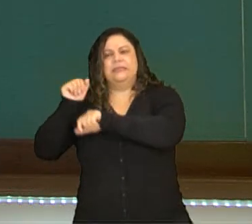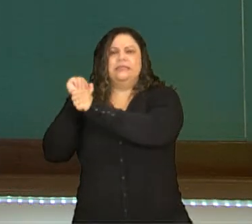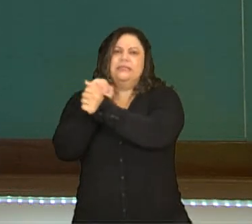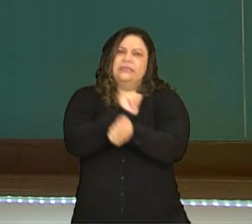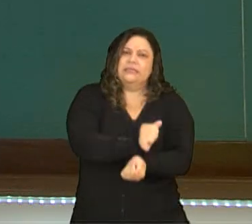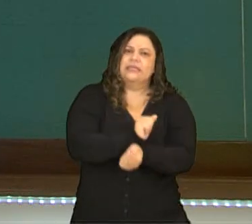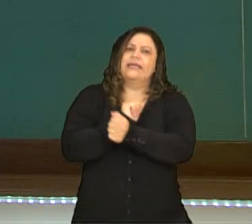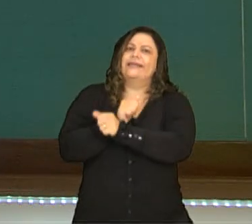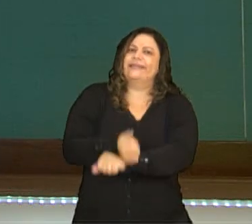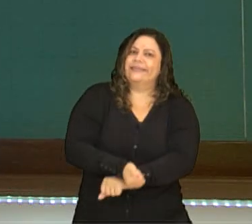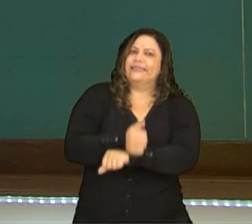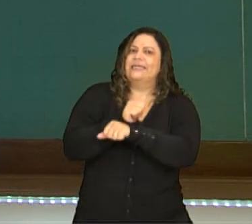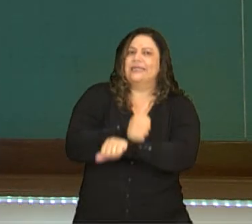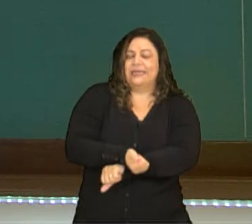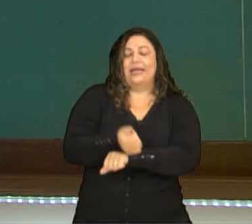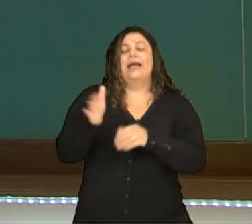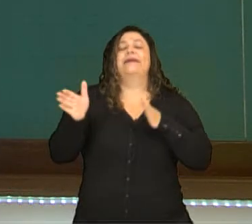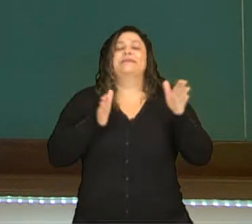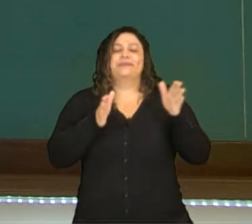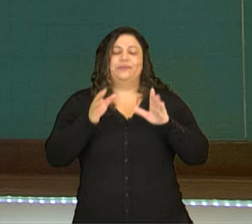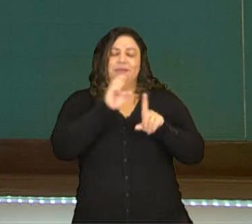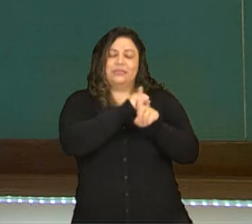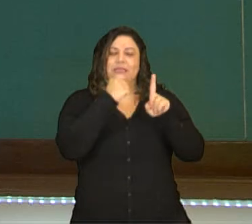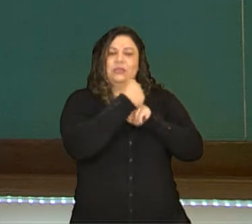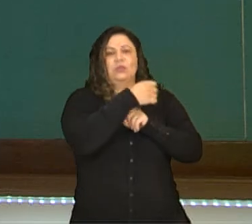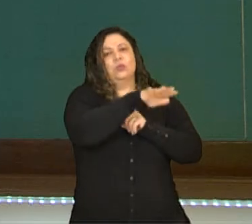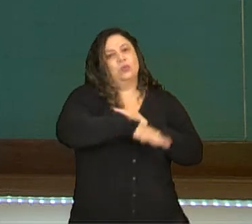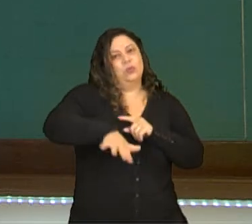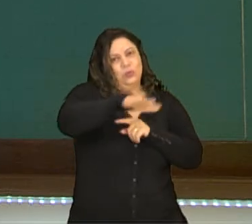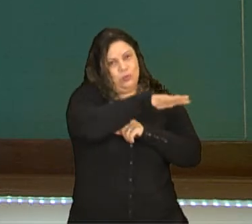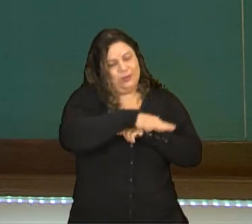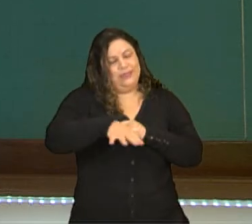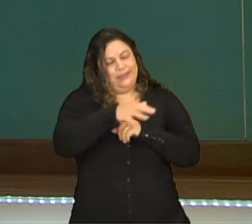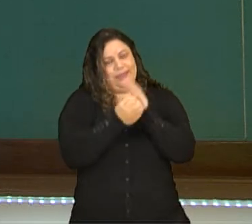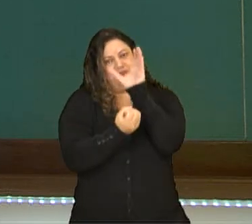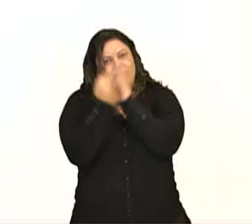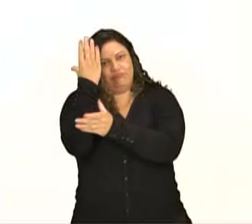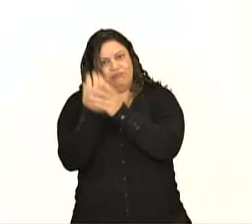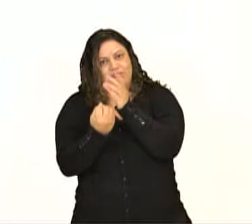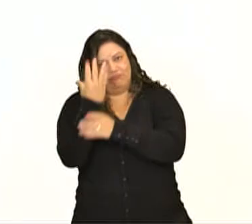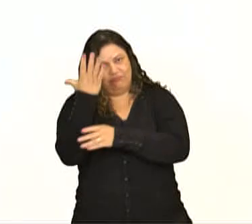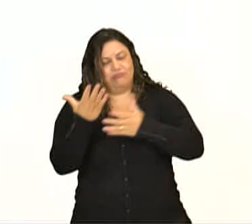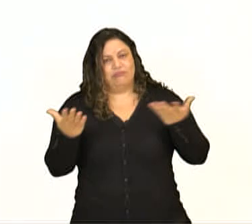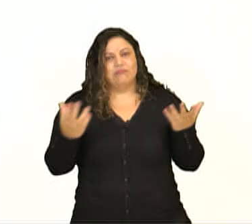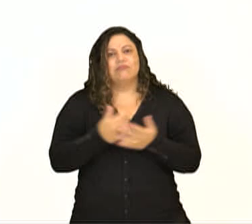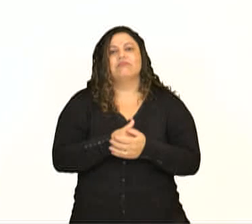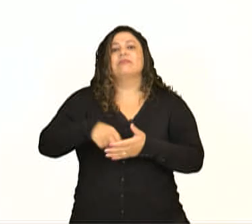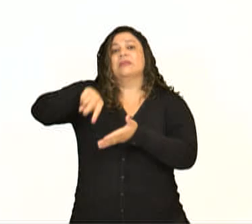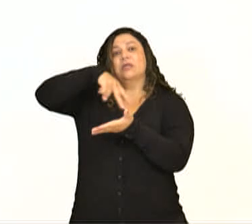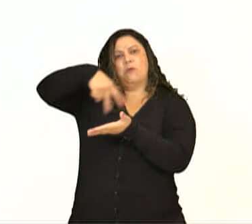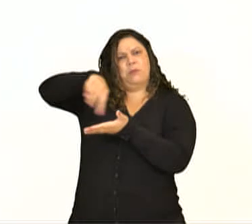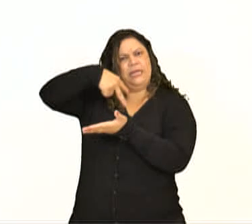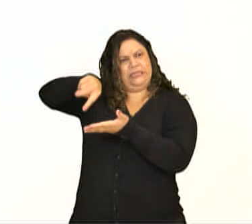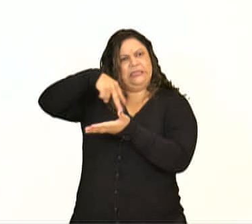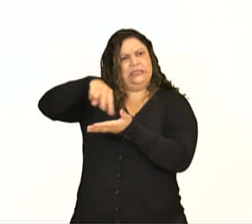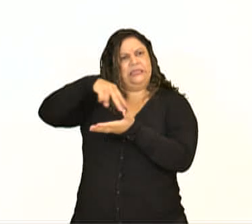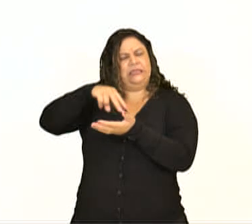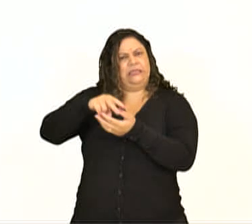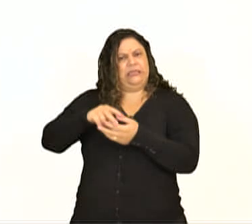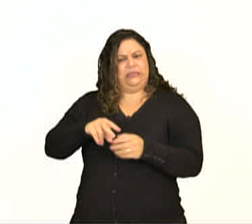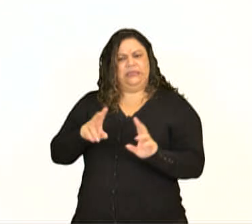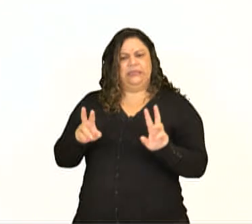ser mais popular nessa camada social quando ela teve a sua origem. Ela era uma dança selvagem e